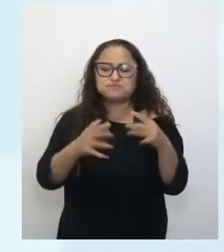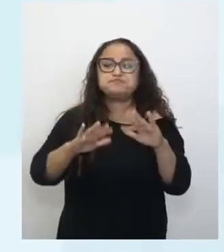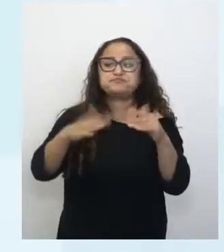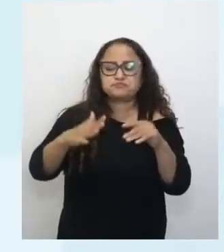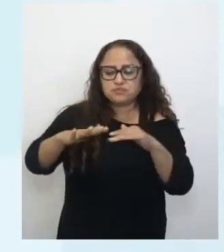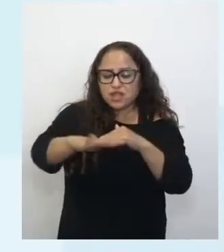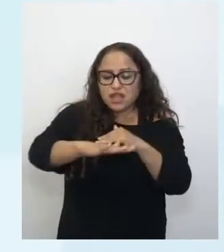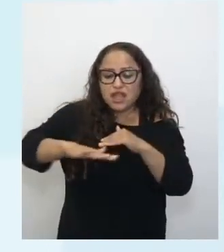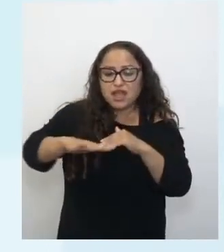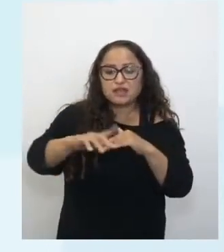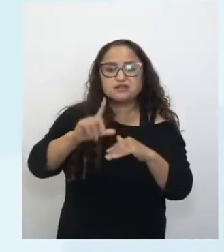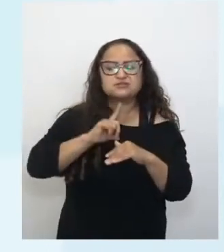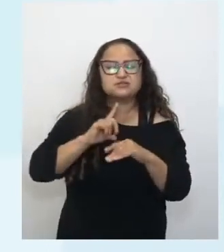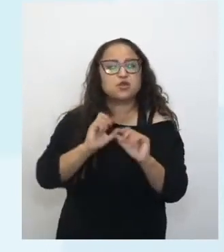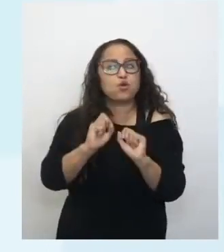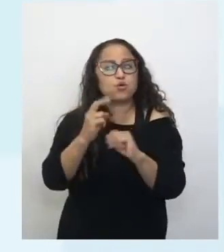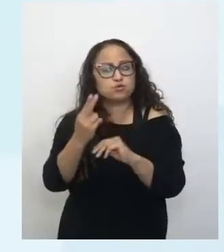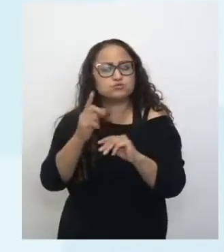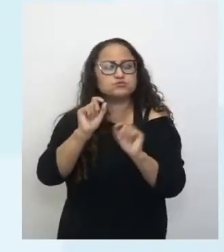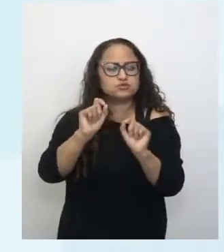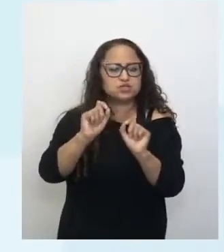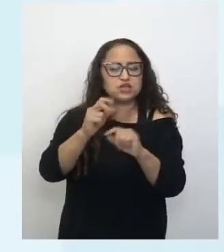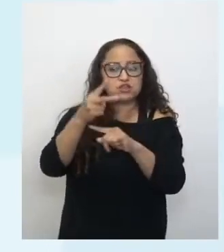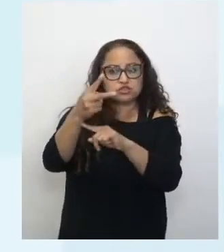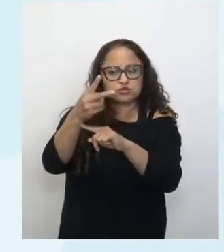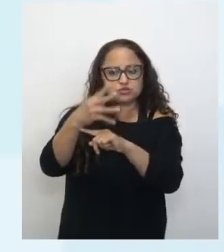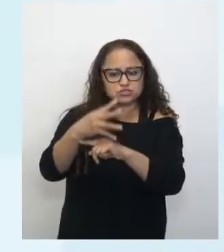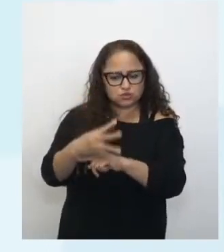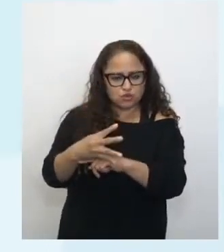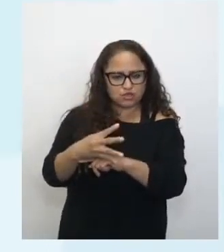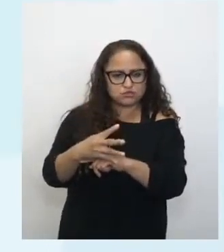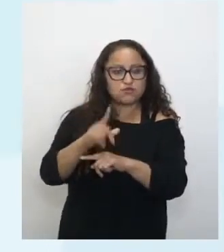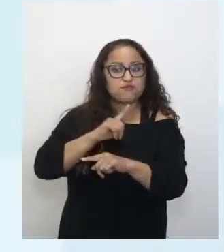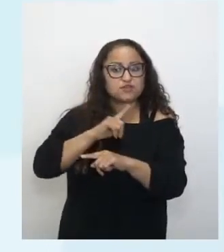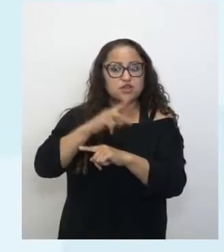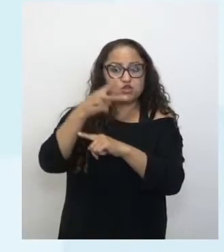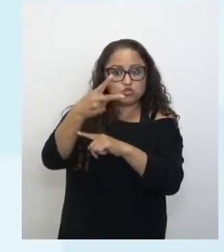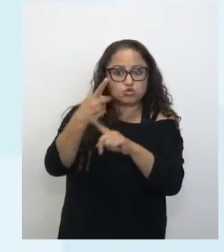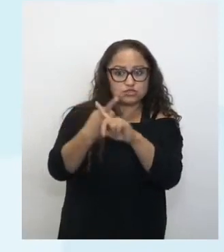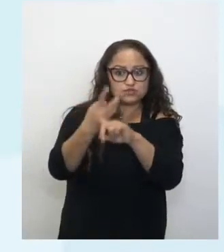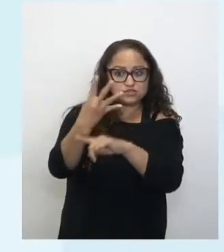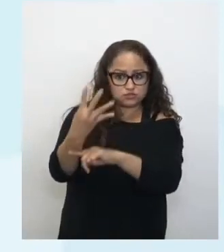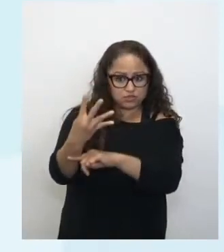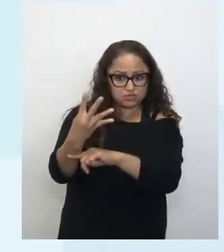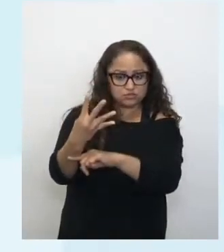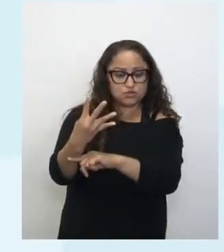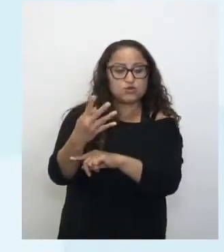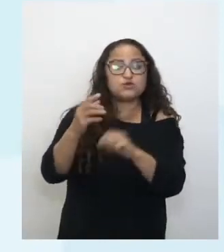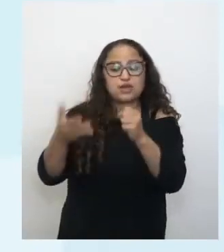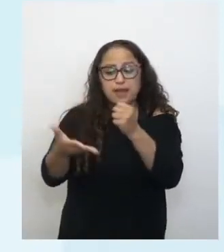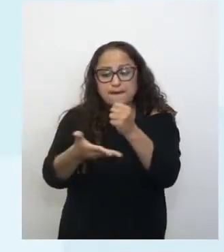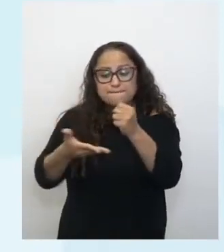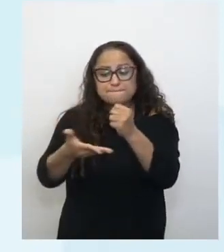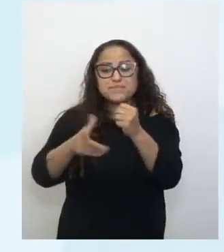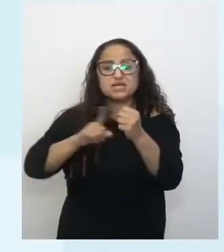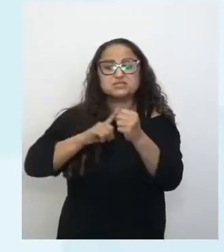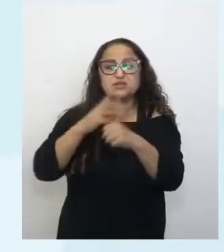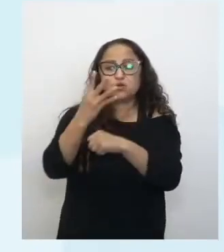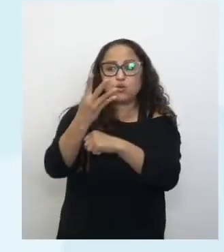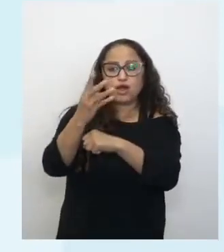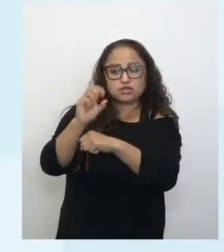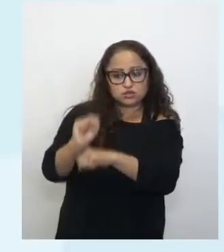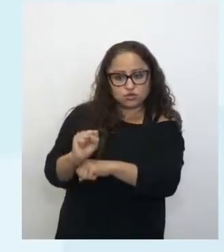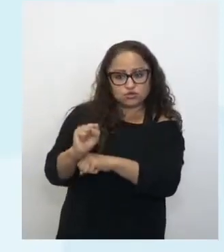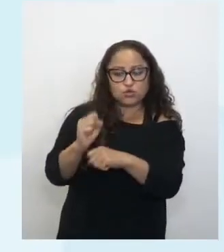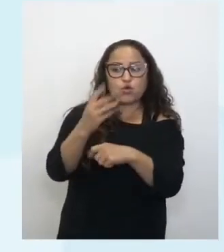eles vão fazer a área de secção ou seja Olha a secção é dois e quatro então eles podem fazer duas vezes quatro a área da base né Quatro e oito